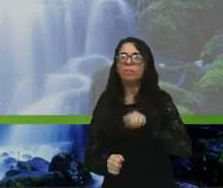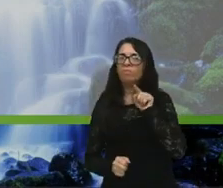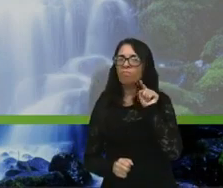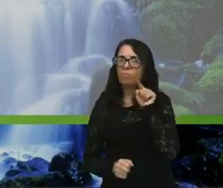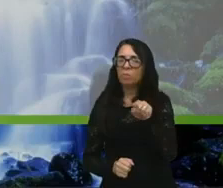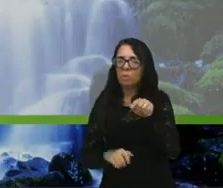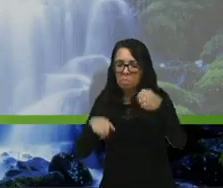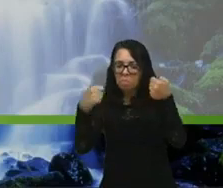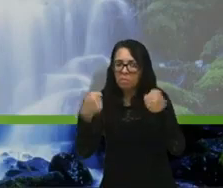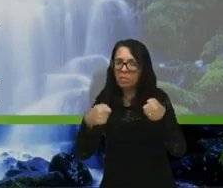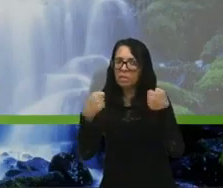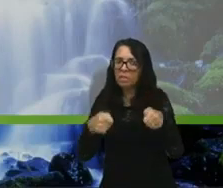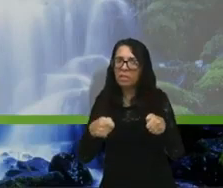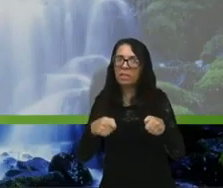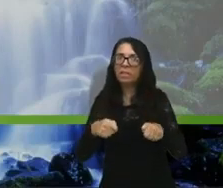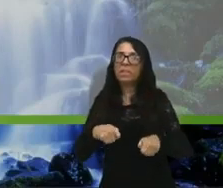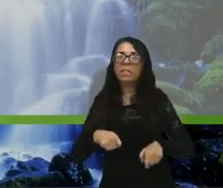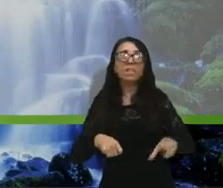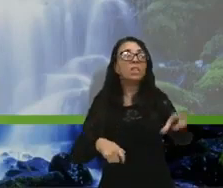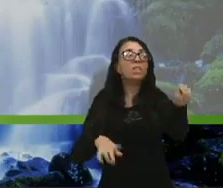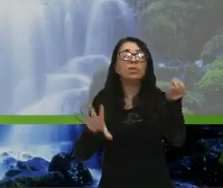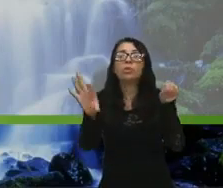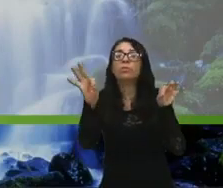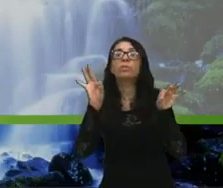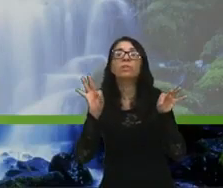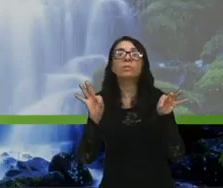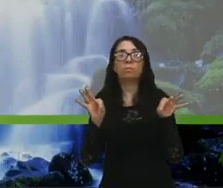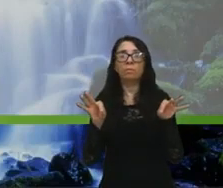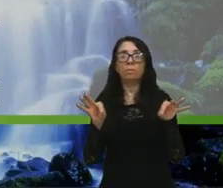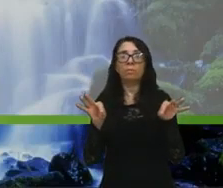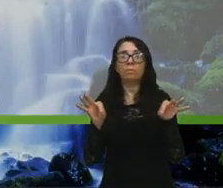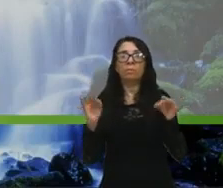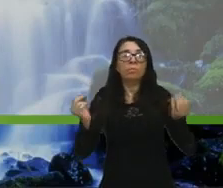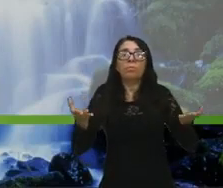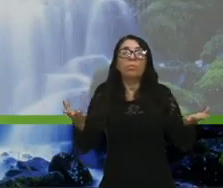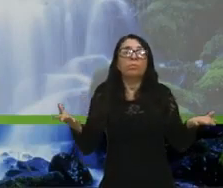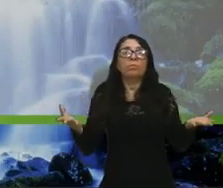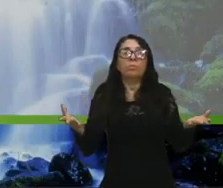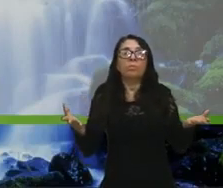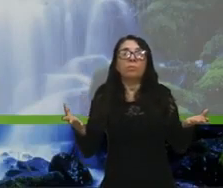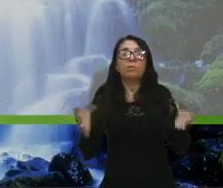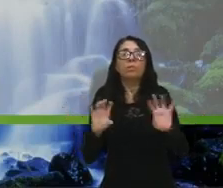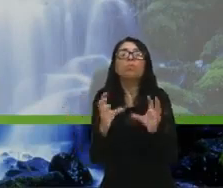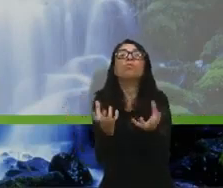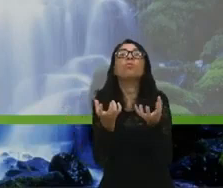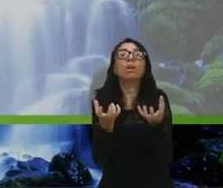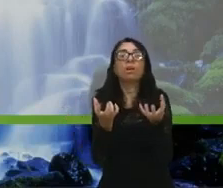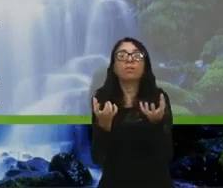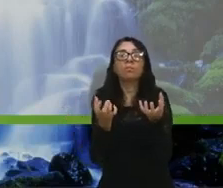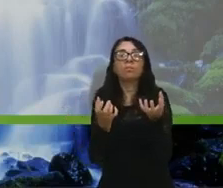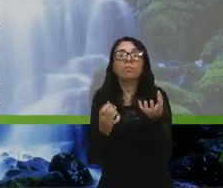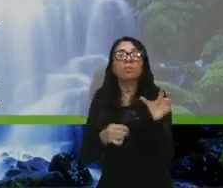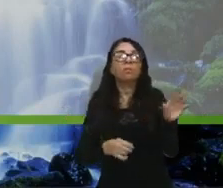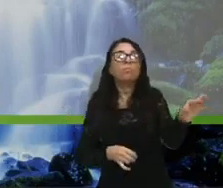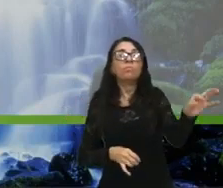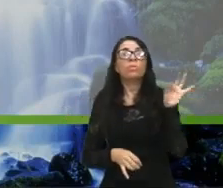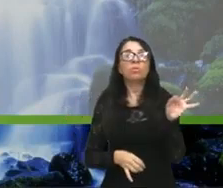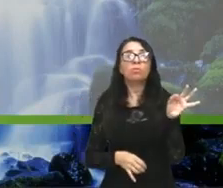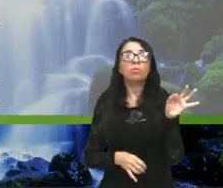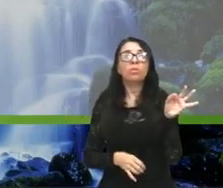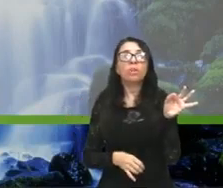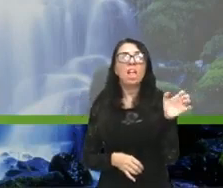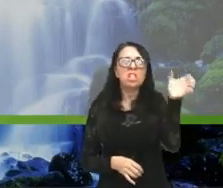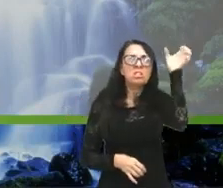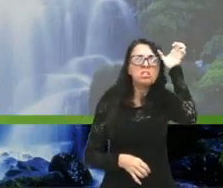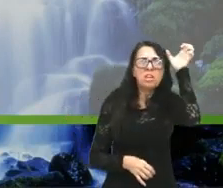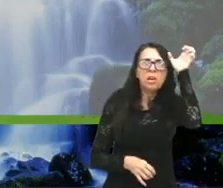Com Deus não pode brincar. Não devemos ter uma espiritualidade que nos leva a